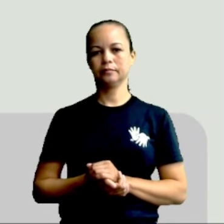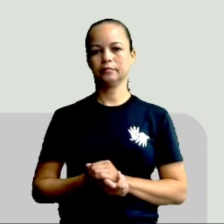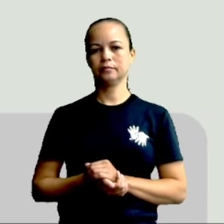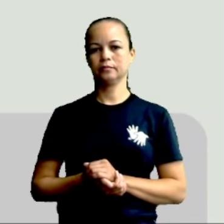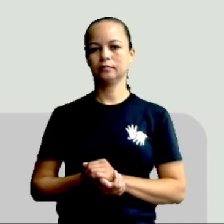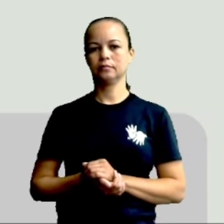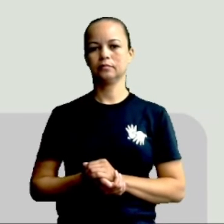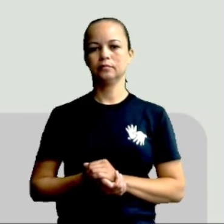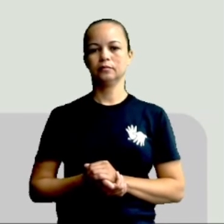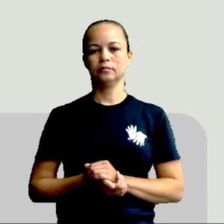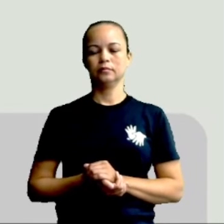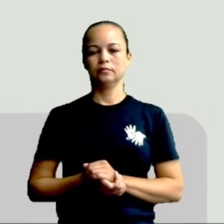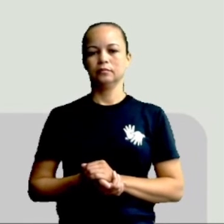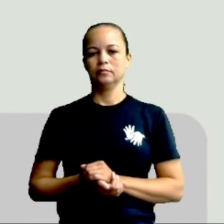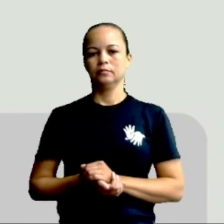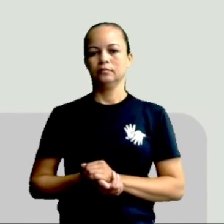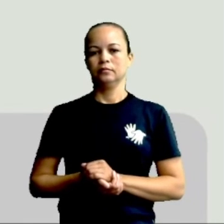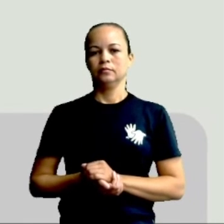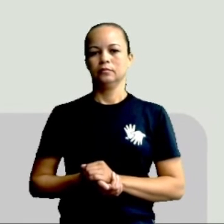E